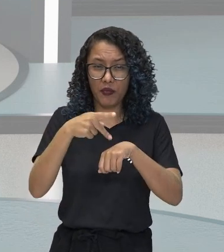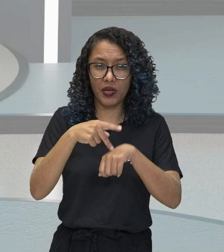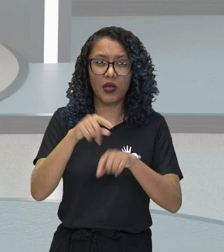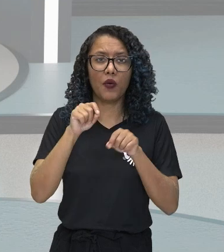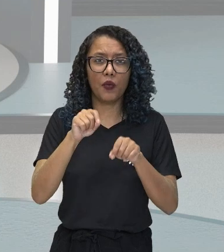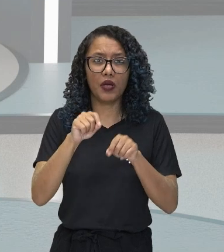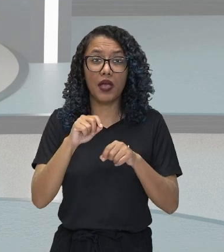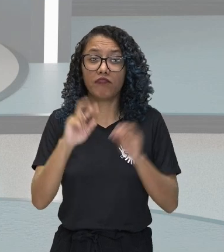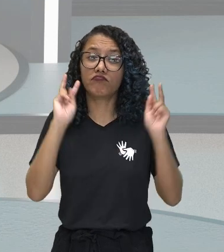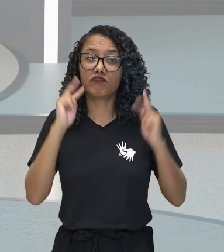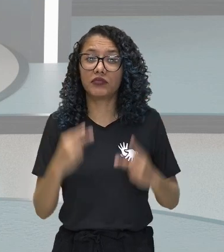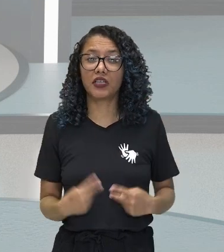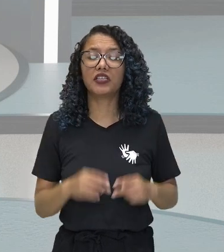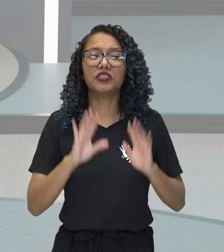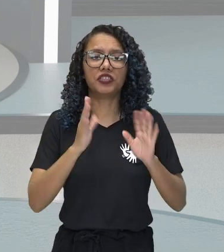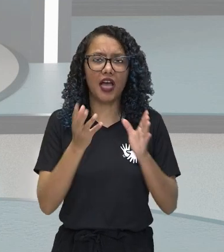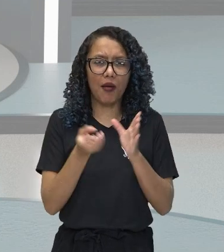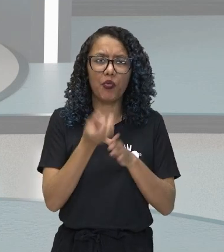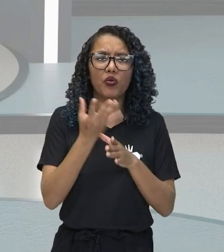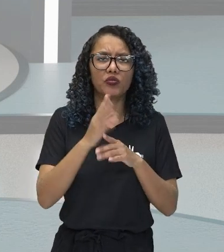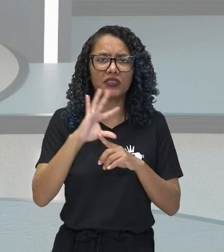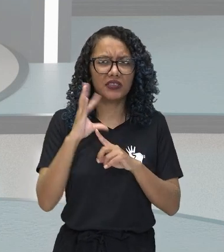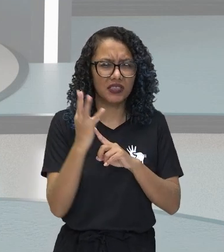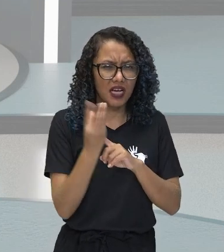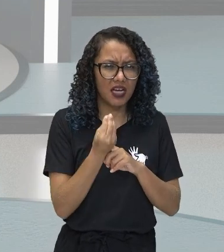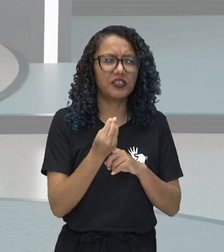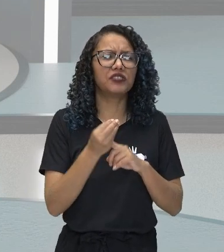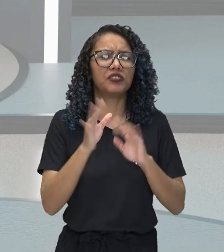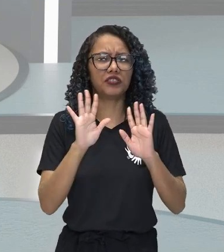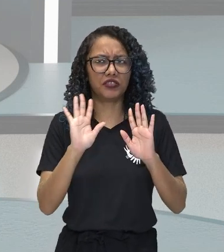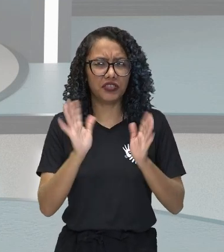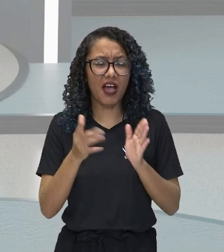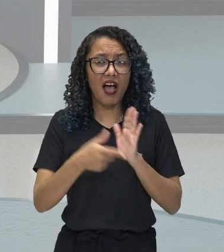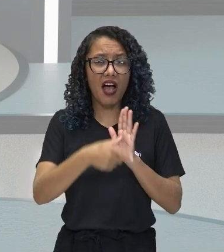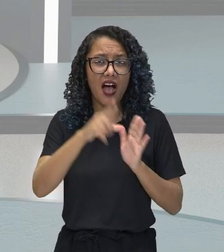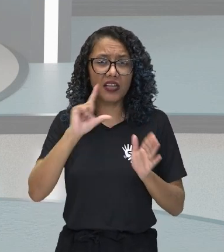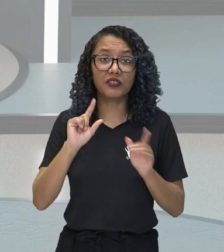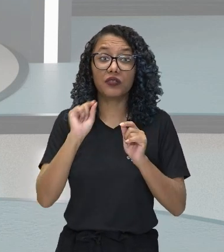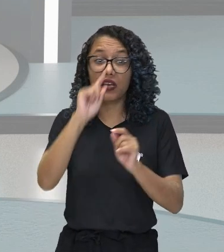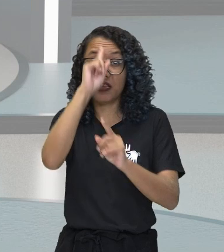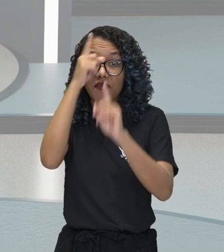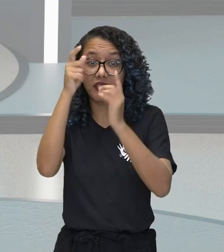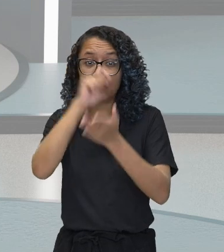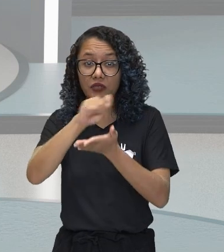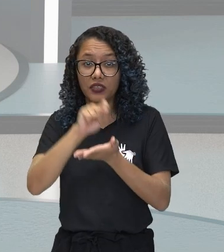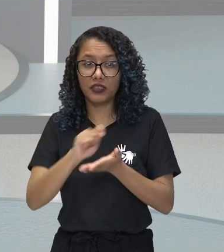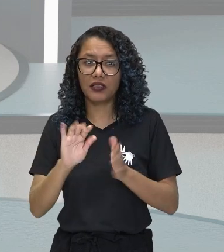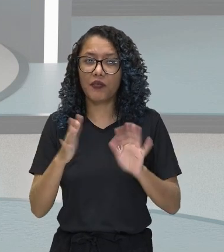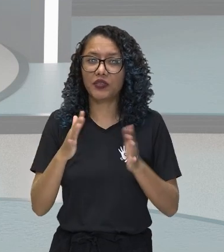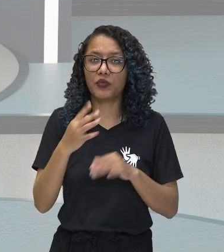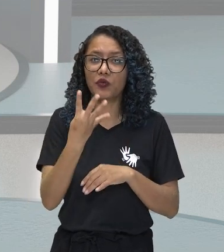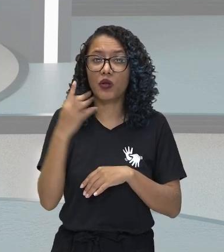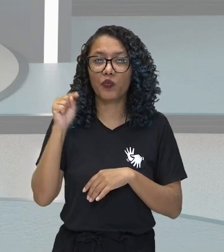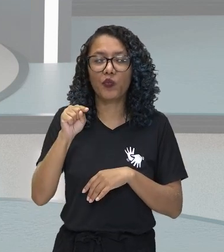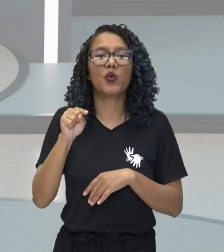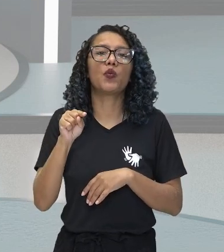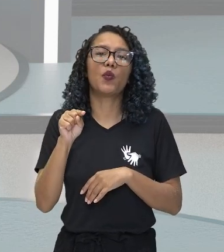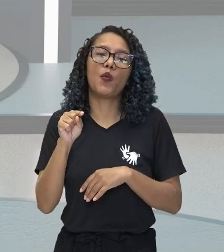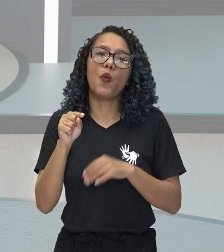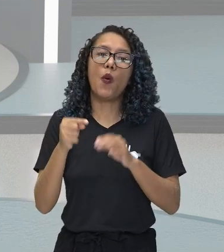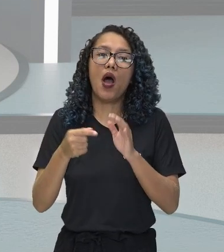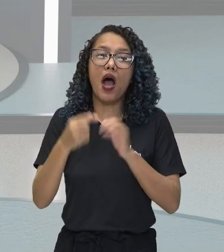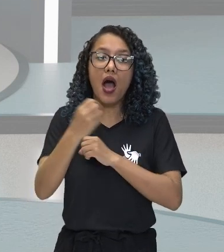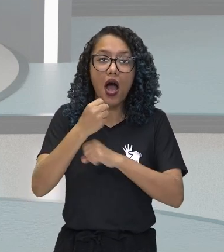antes da invenção da escrita, lá por volta do ano de 4.000 anos antes de Cristo, que é quando a gente tem ali os